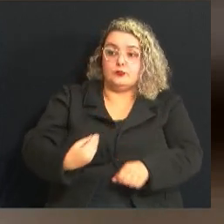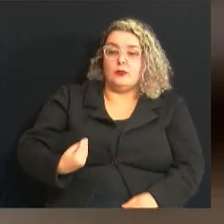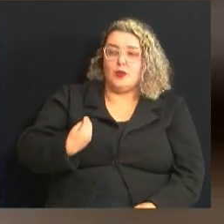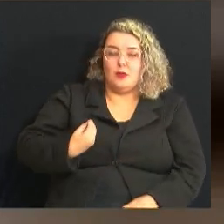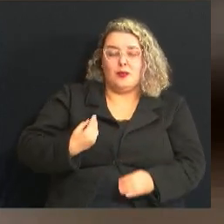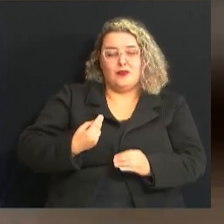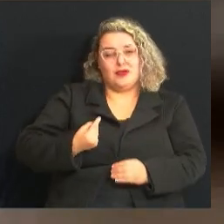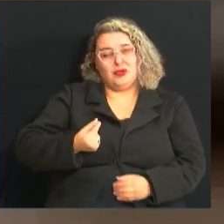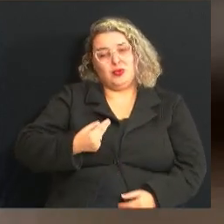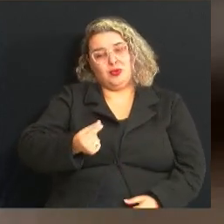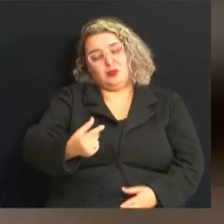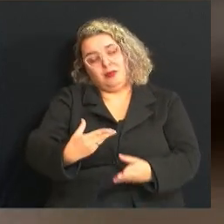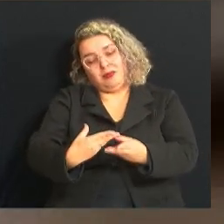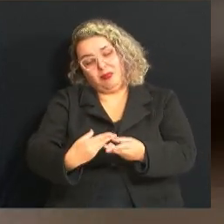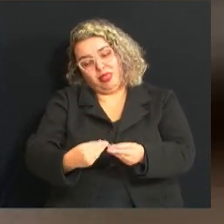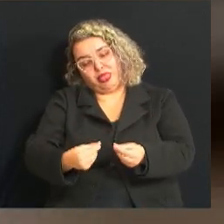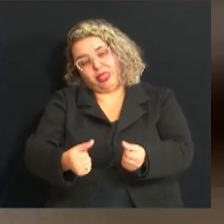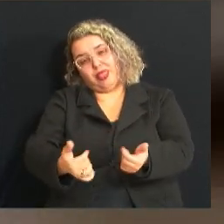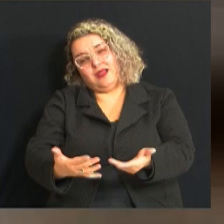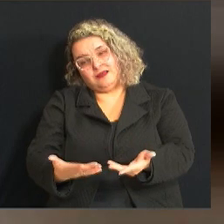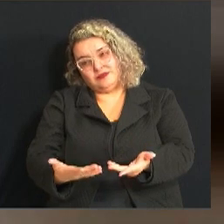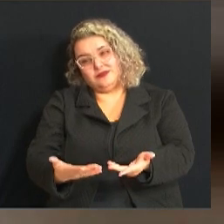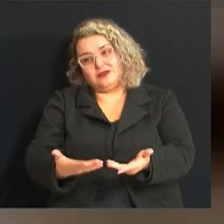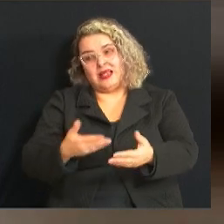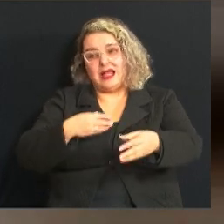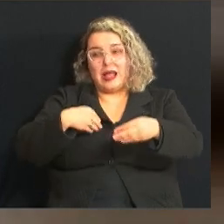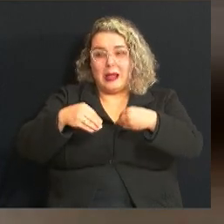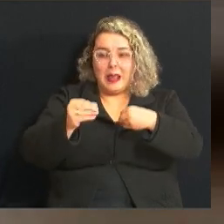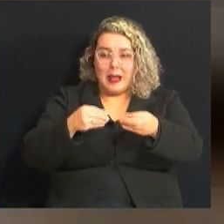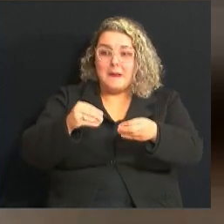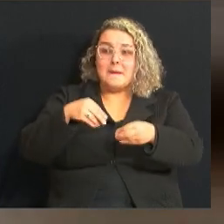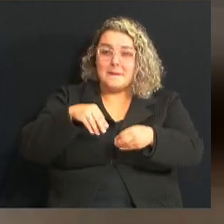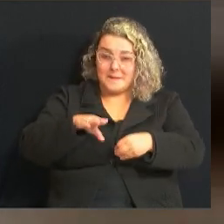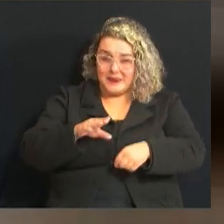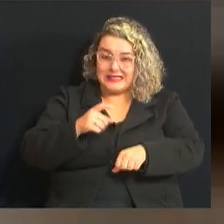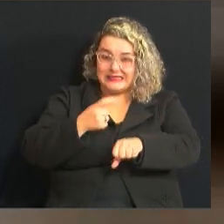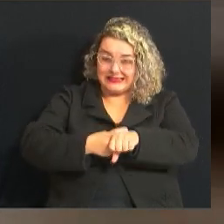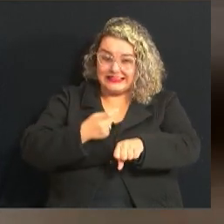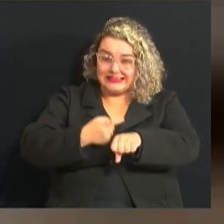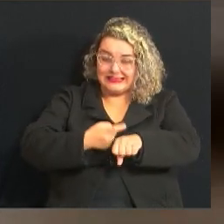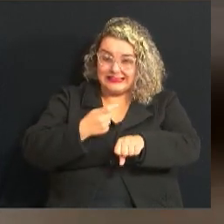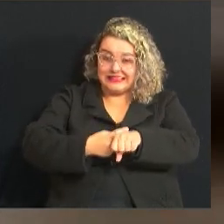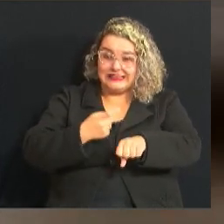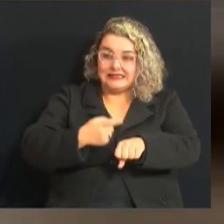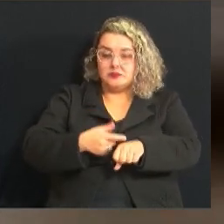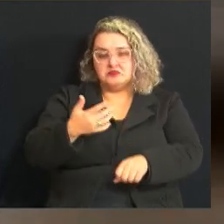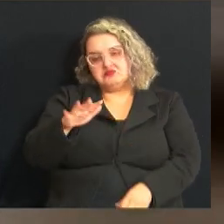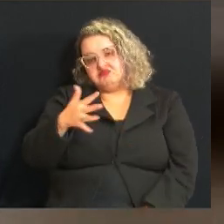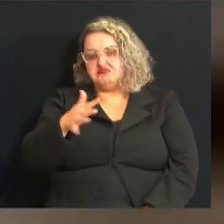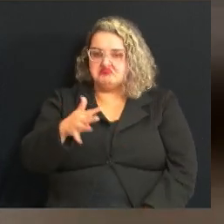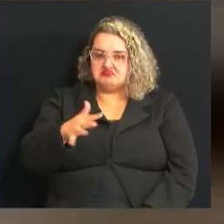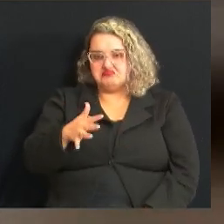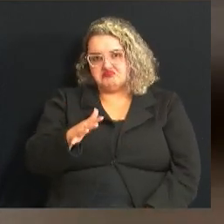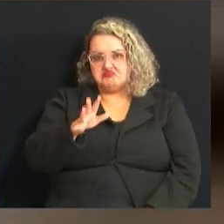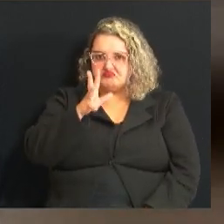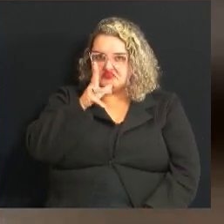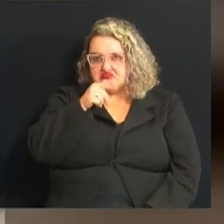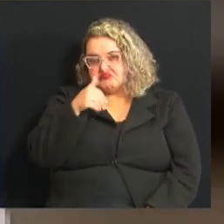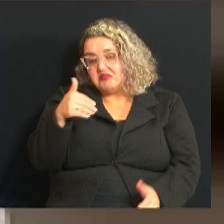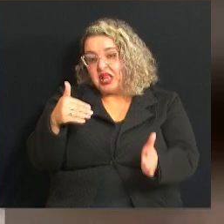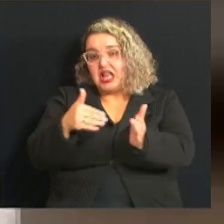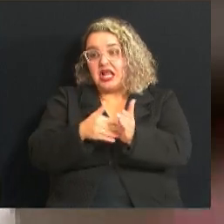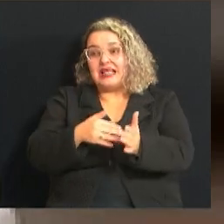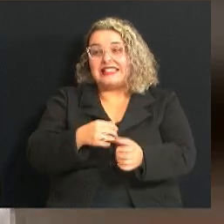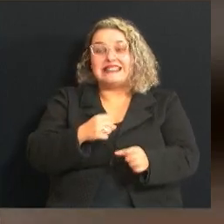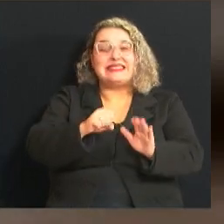longa. Para alguns plásticos mais resistentes, se estima que pode demorar até